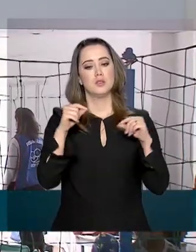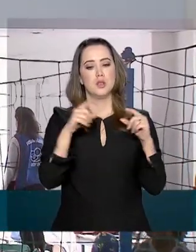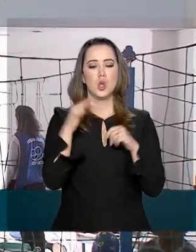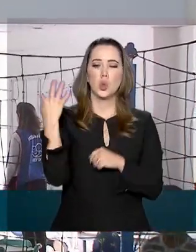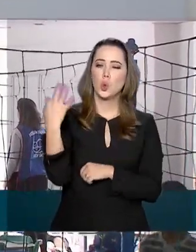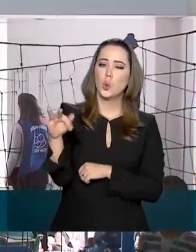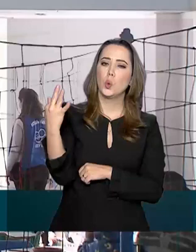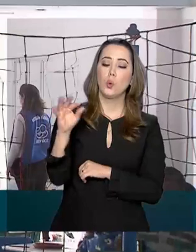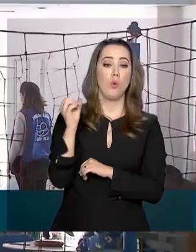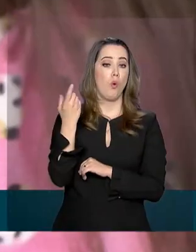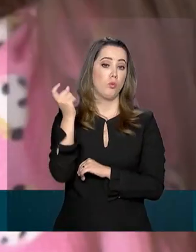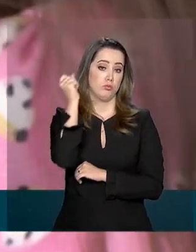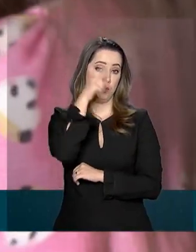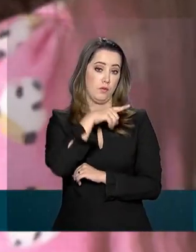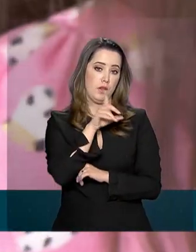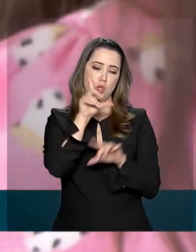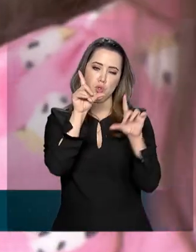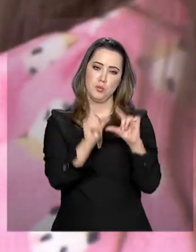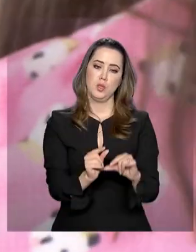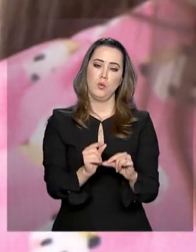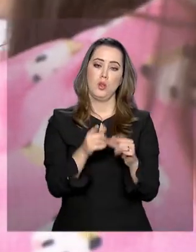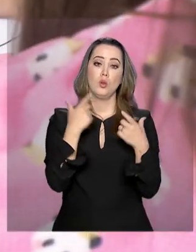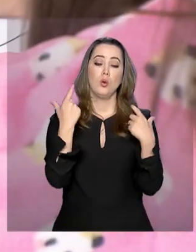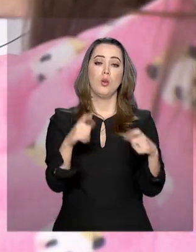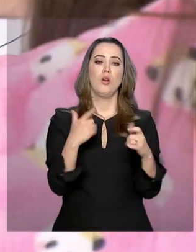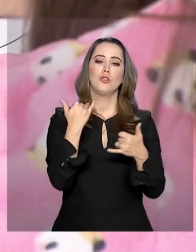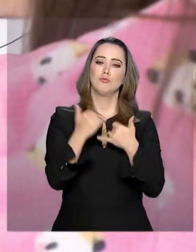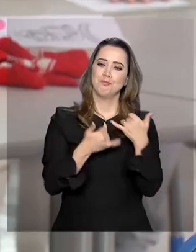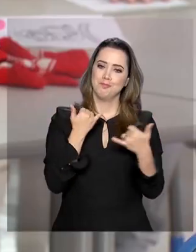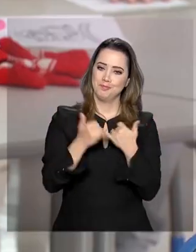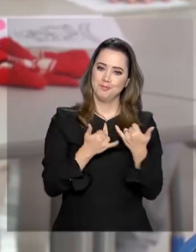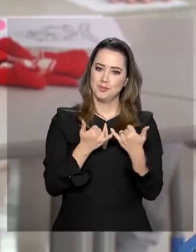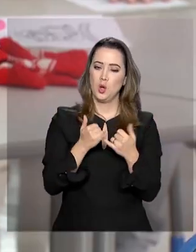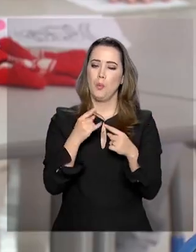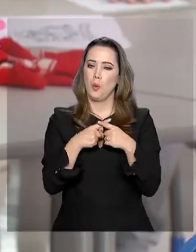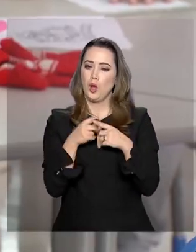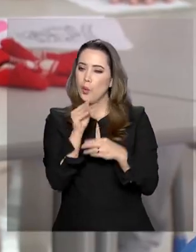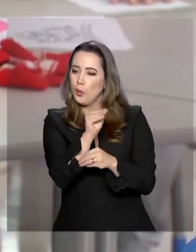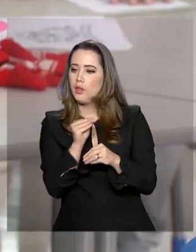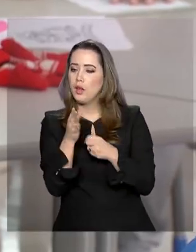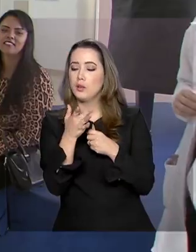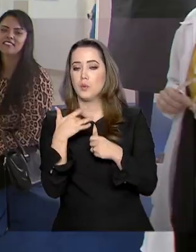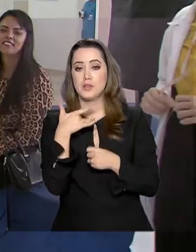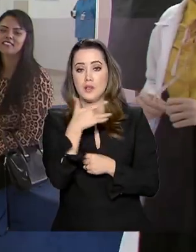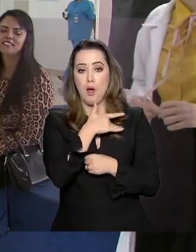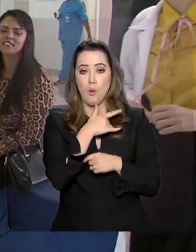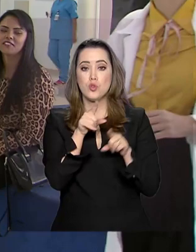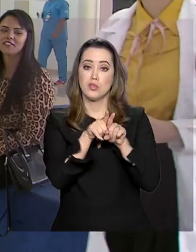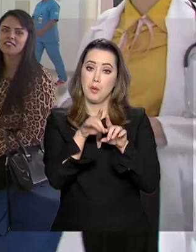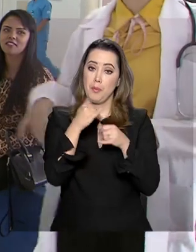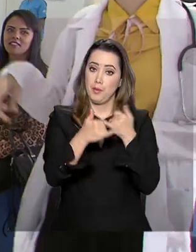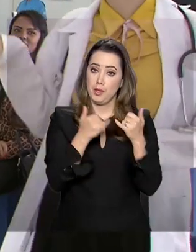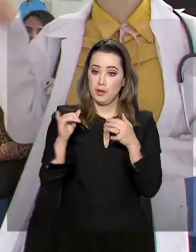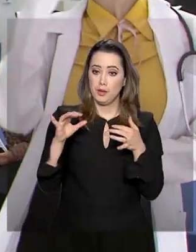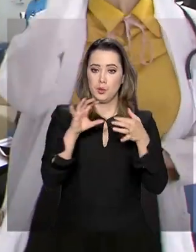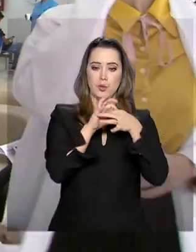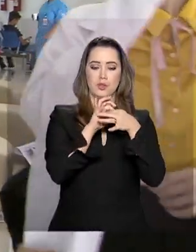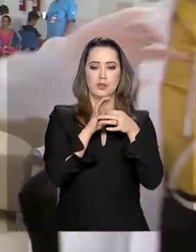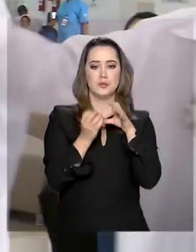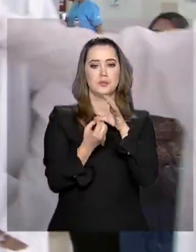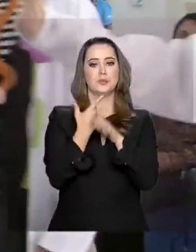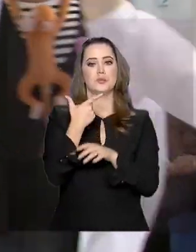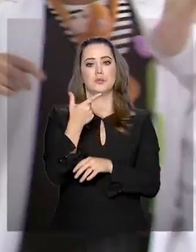dificuldades são amenizadas em um ambiente lúdico, onde tratamento e brincadeira andam juntos. O hospital foi criado em